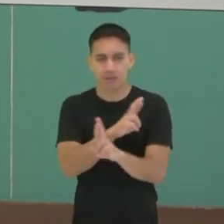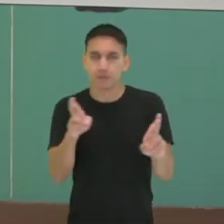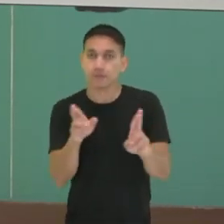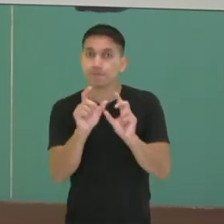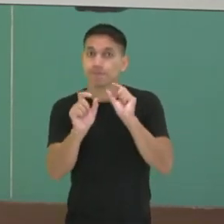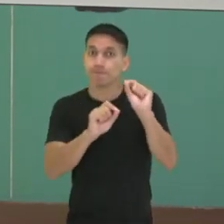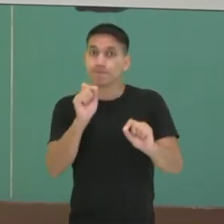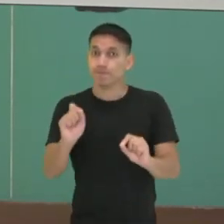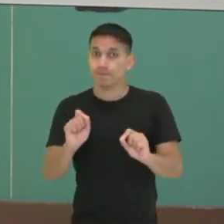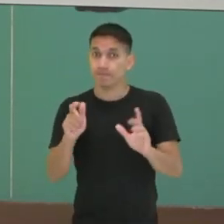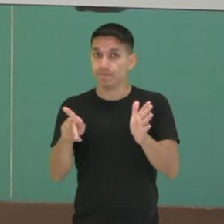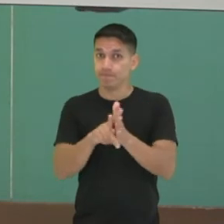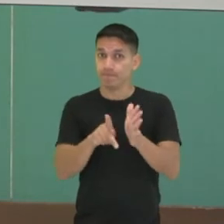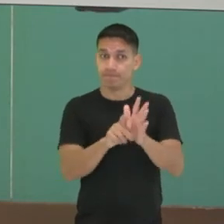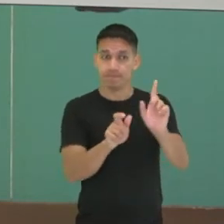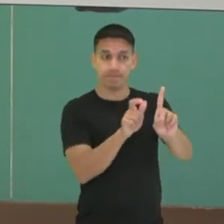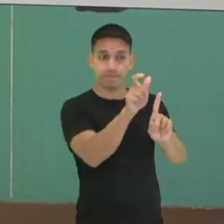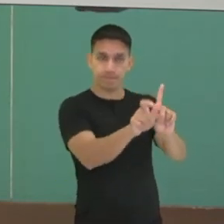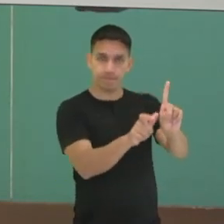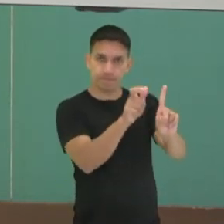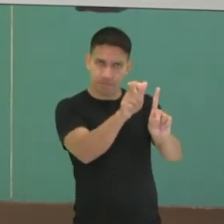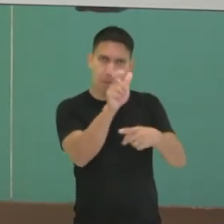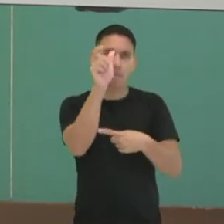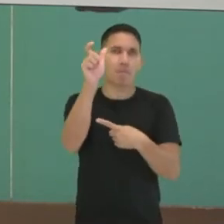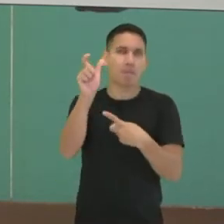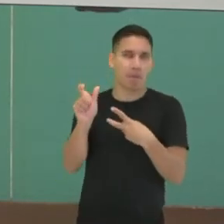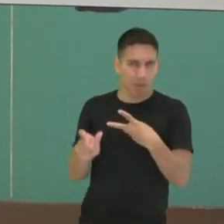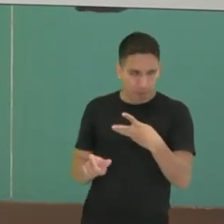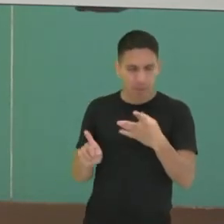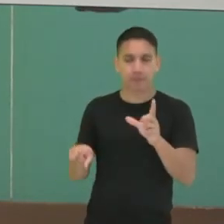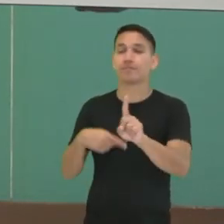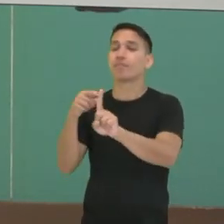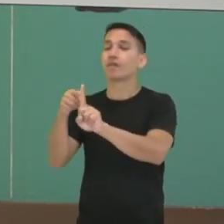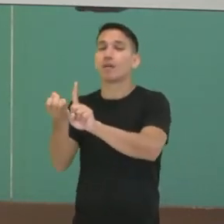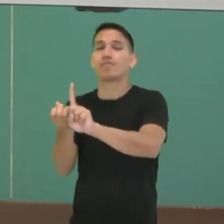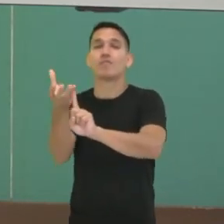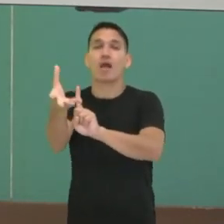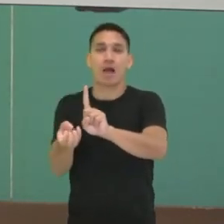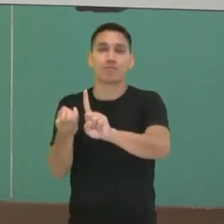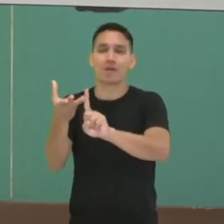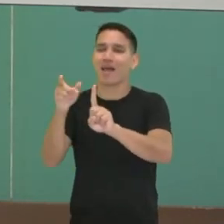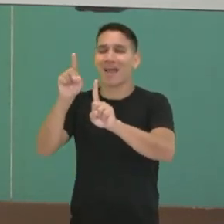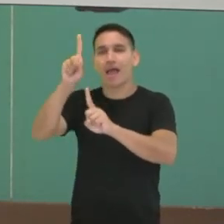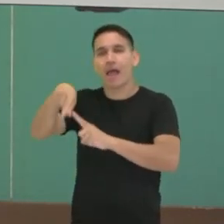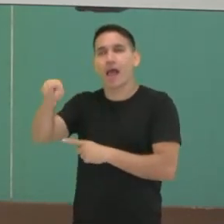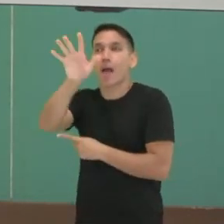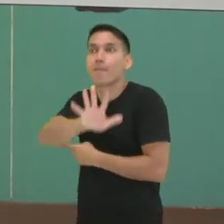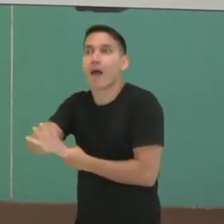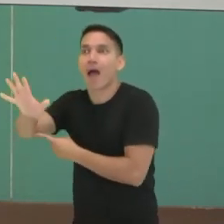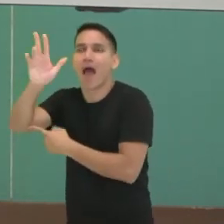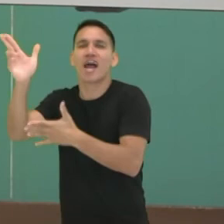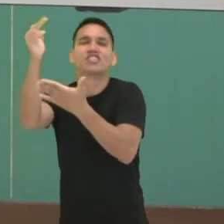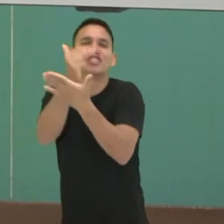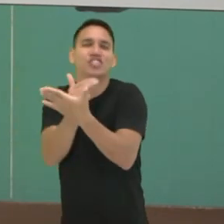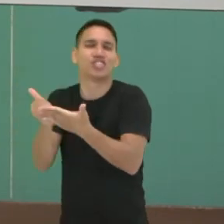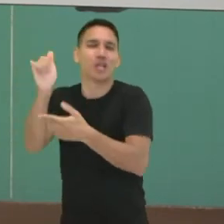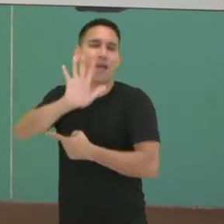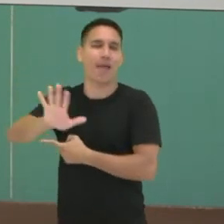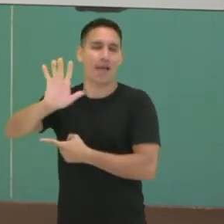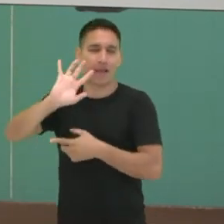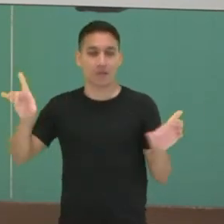a linguagem verbal, que são as palavras, a linguagem não verbal, que são as imagens, os desenhos, as